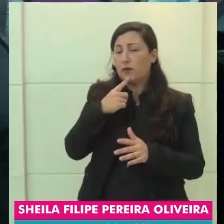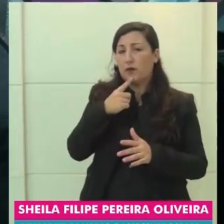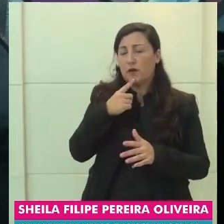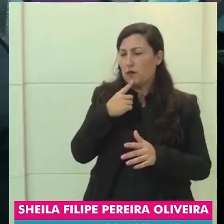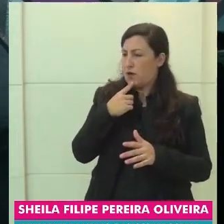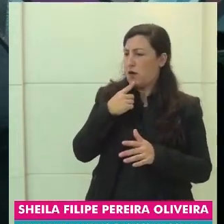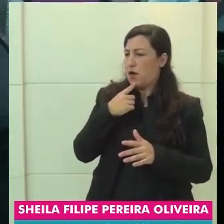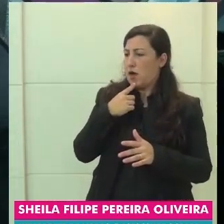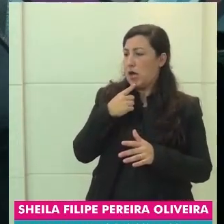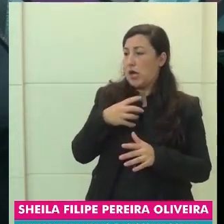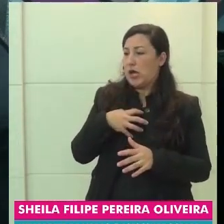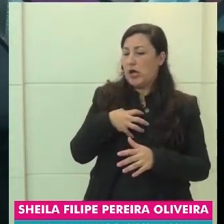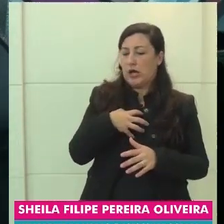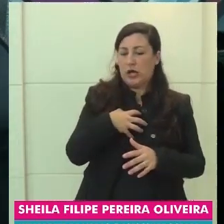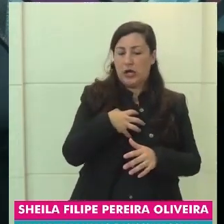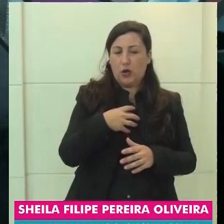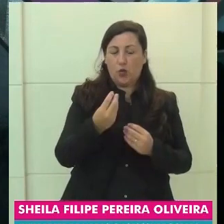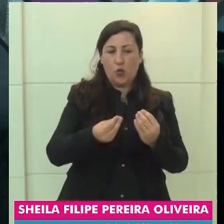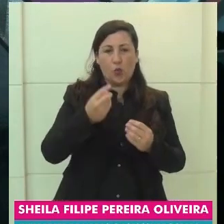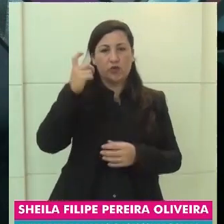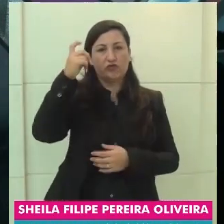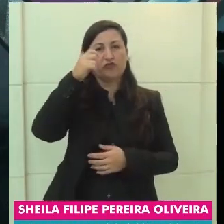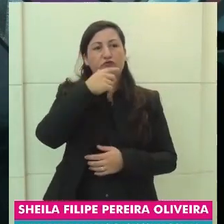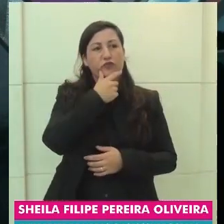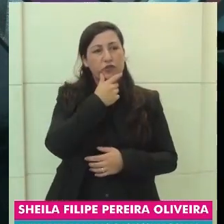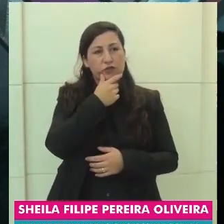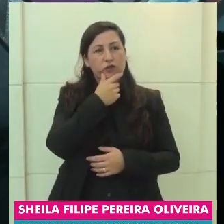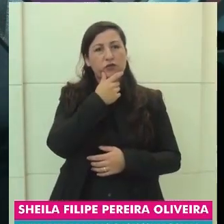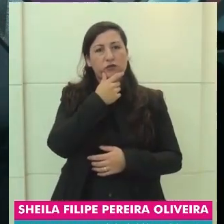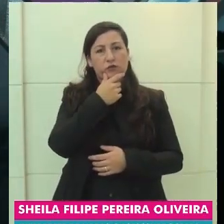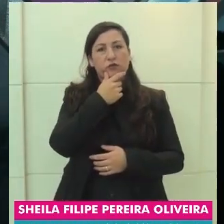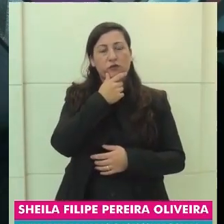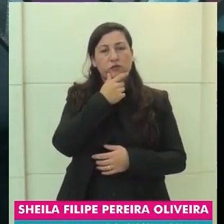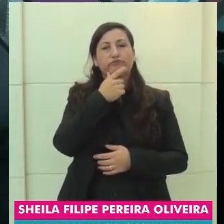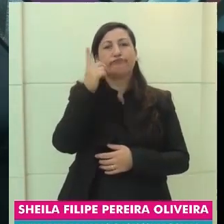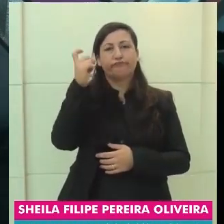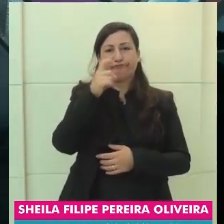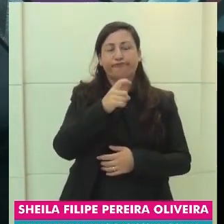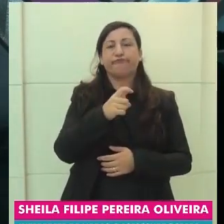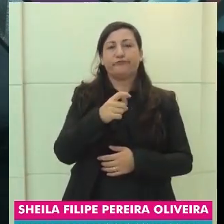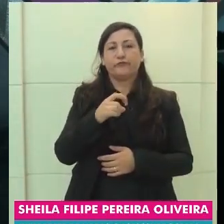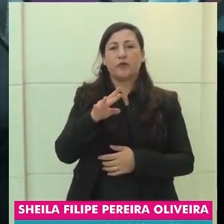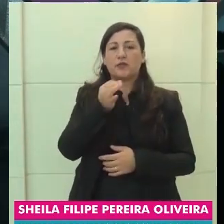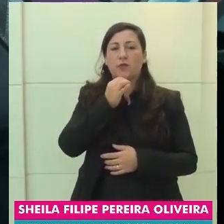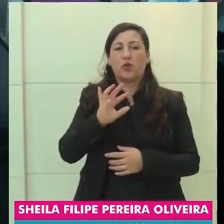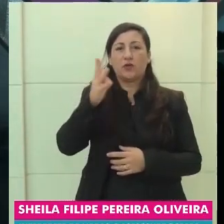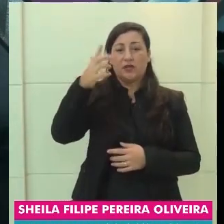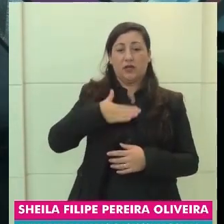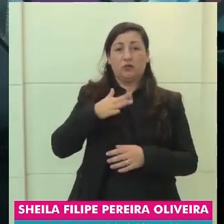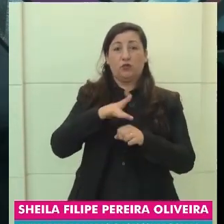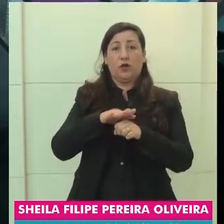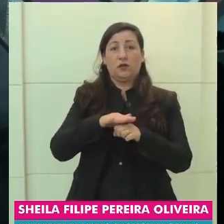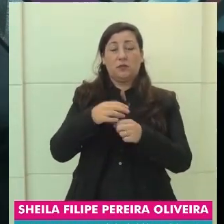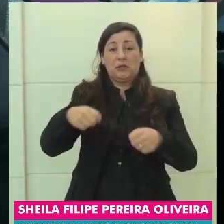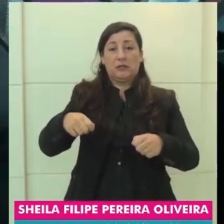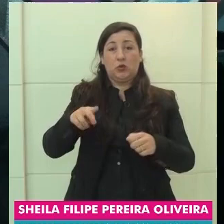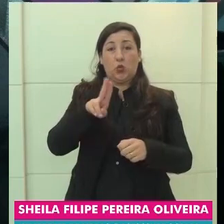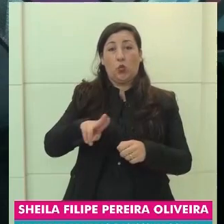acessibilidade, né? Então, na verdade, a gente só entra no contexto de uma situação quando